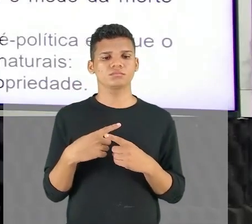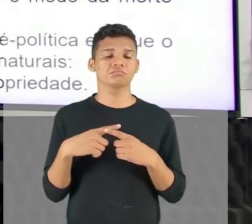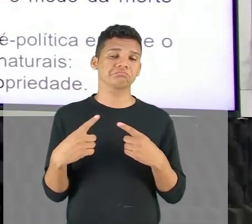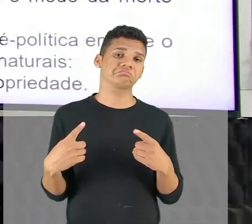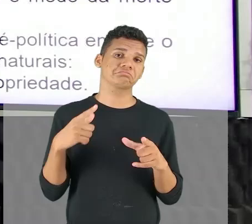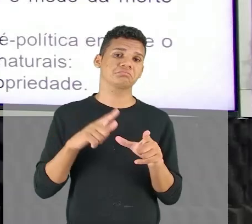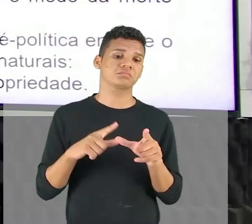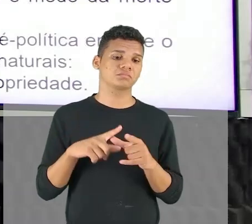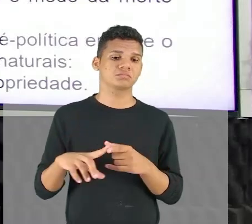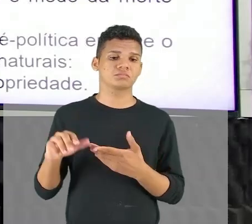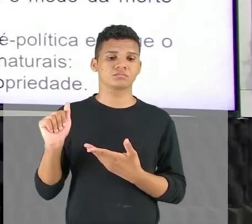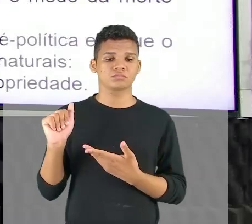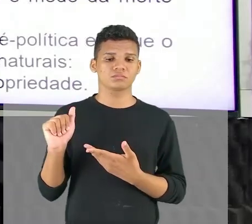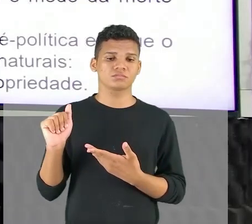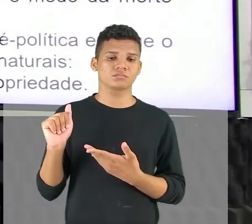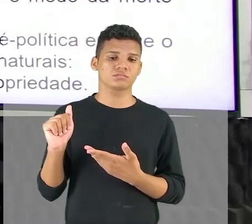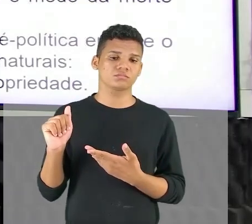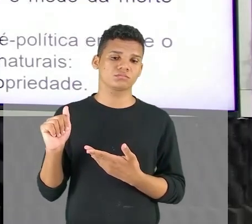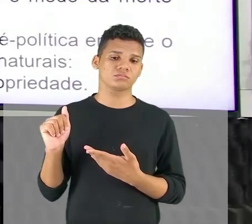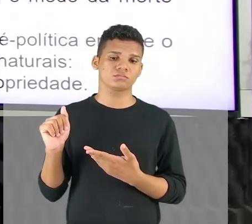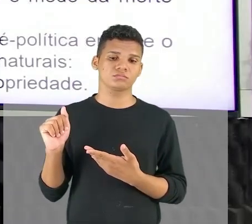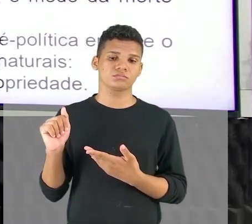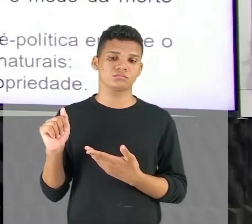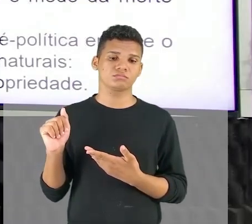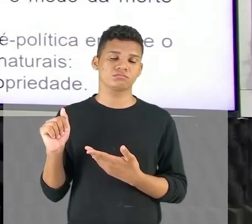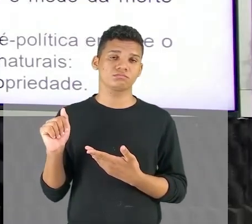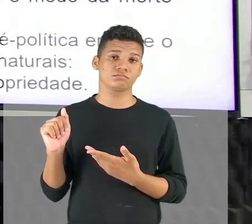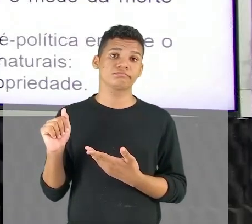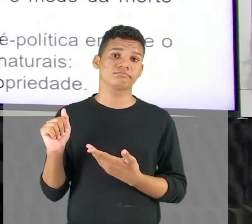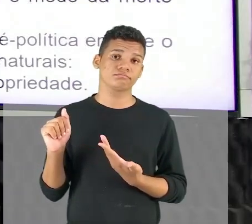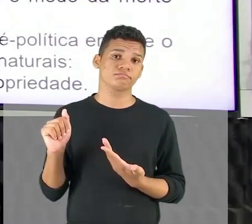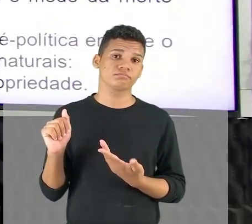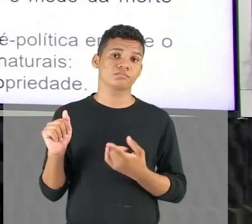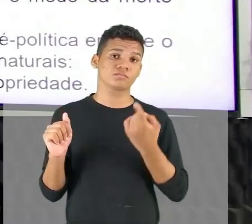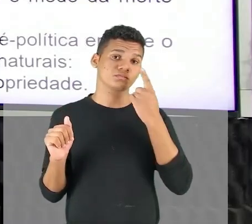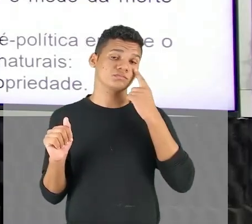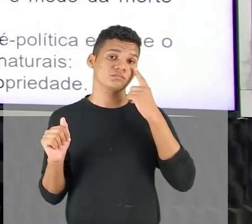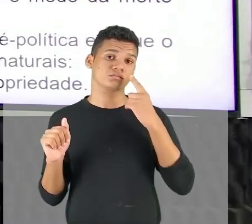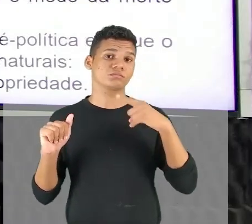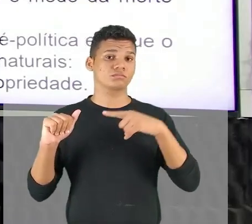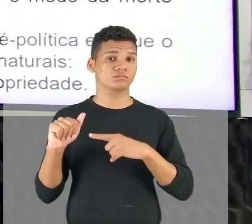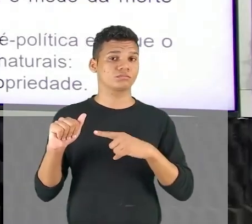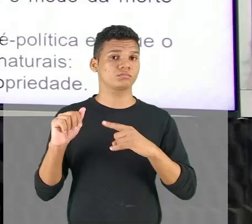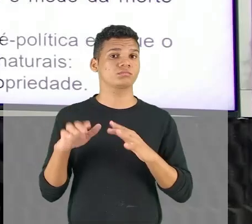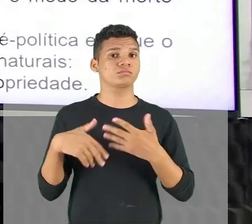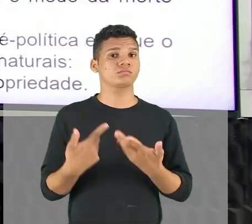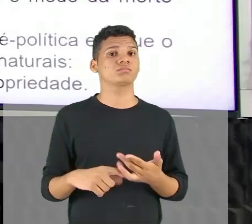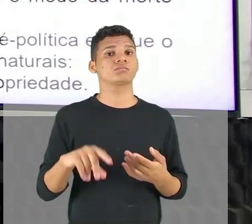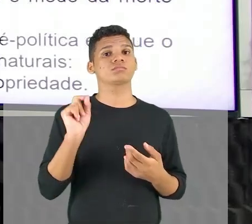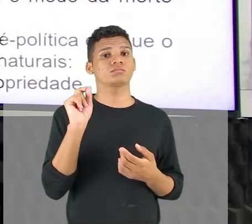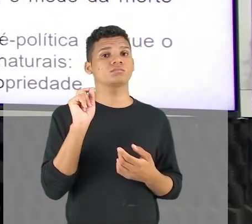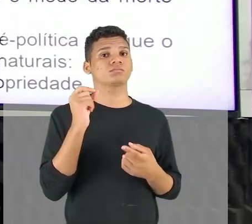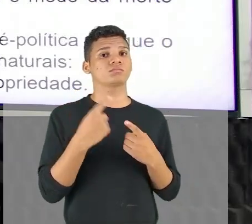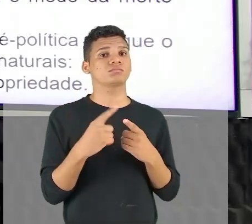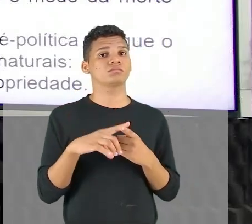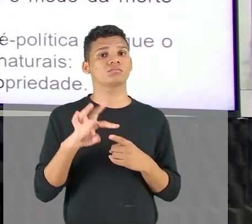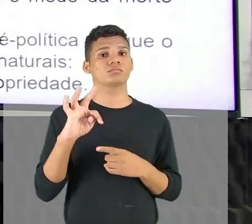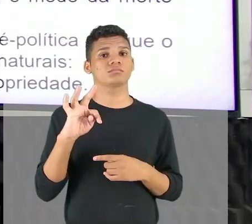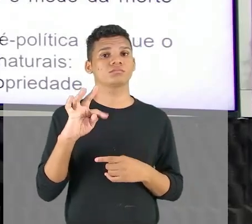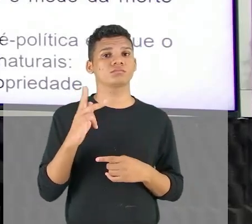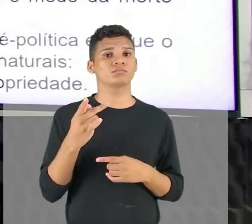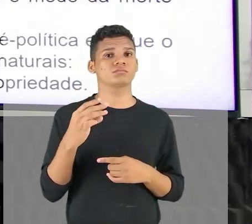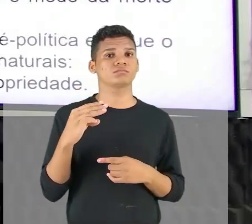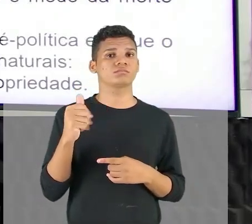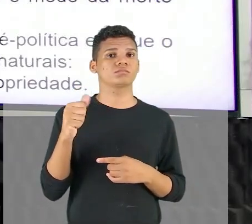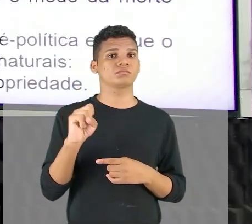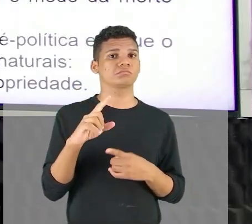todos, miséria universal, insegurança e medo da morte violenta. Bom, é essa imagem que o Thomas Hobbes tem